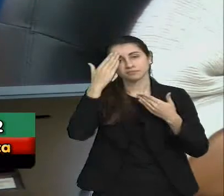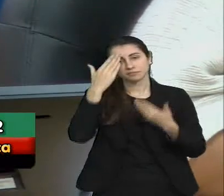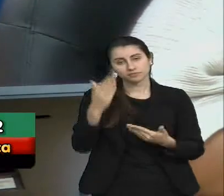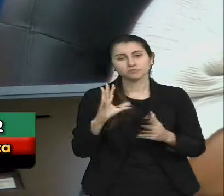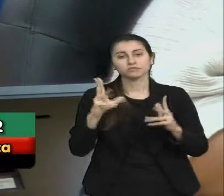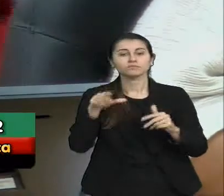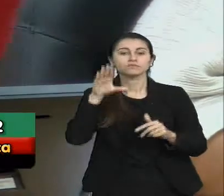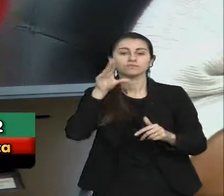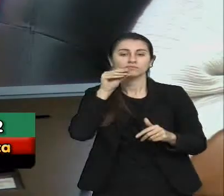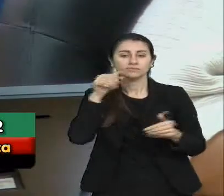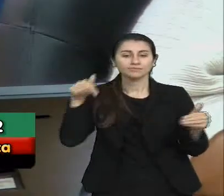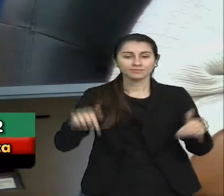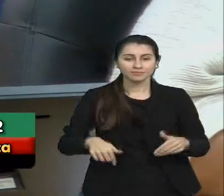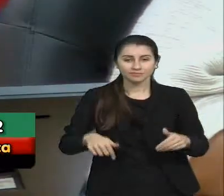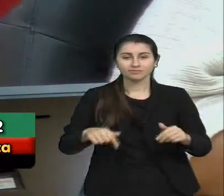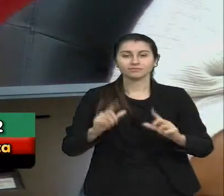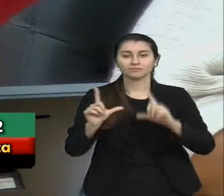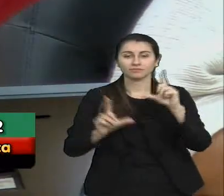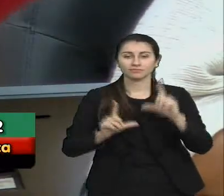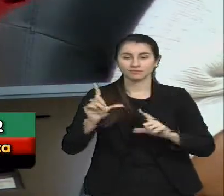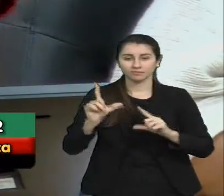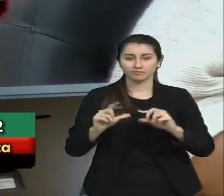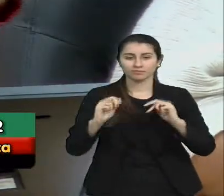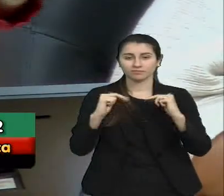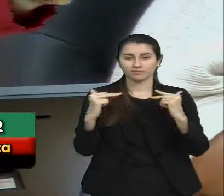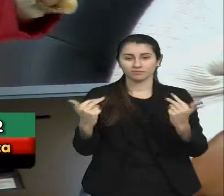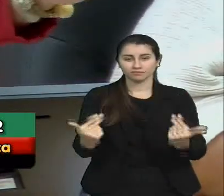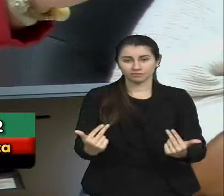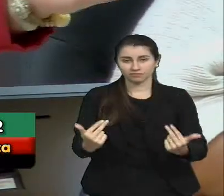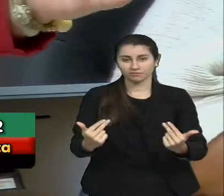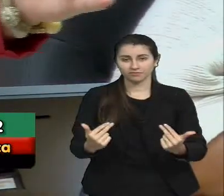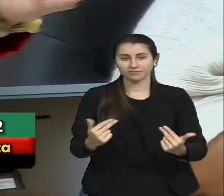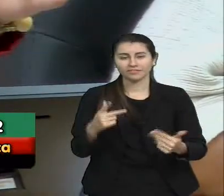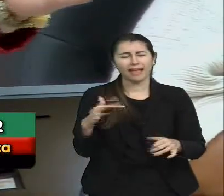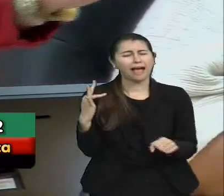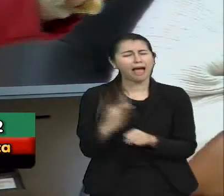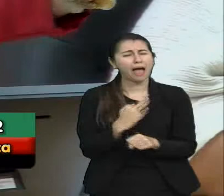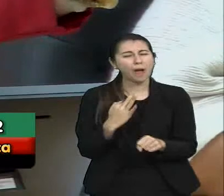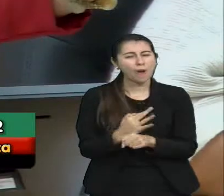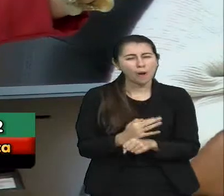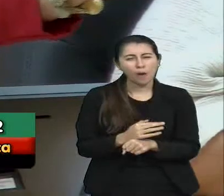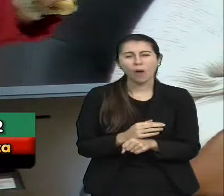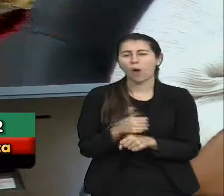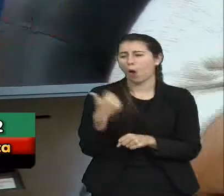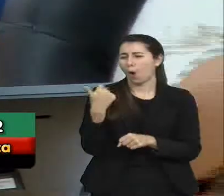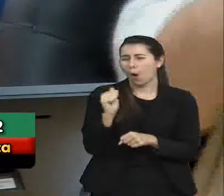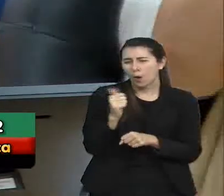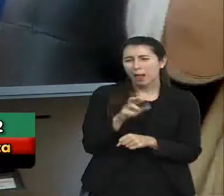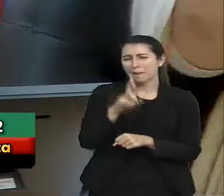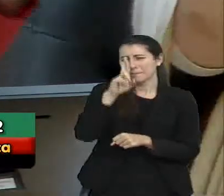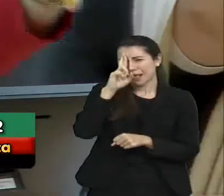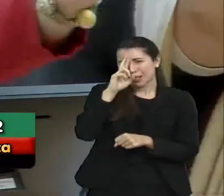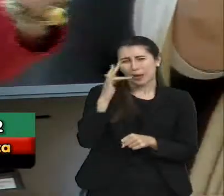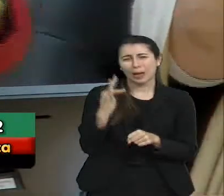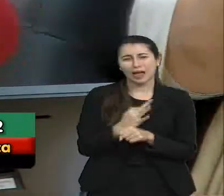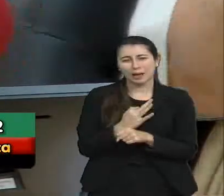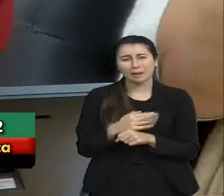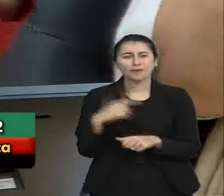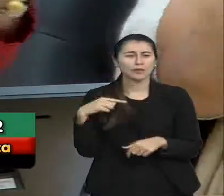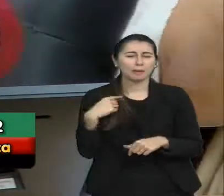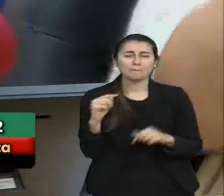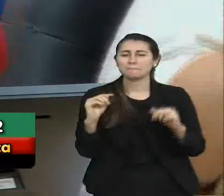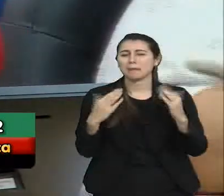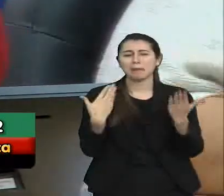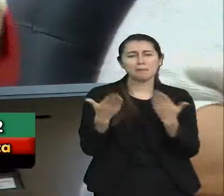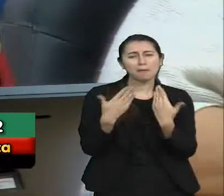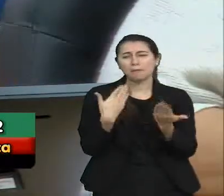da Câmara, vocês são incríveis sempre, me aguentam até às 11 horas, meia-noite, que a gente fica aqui falando